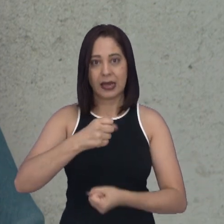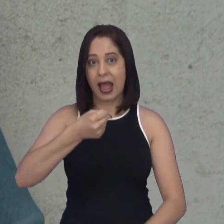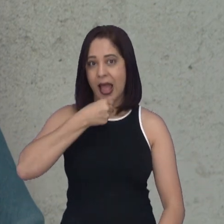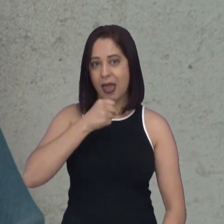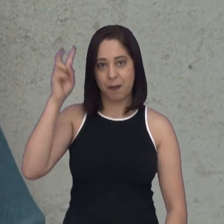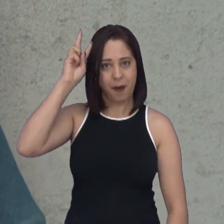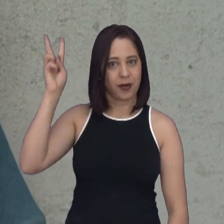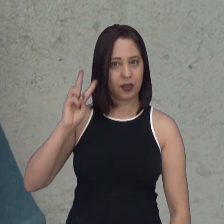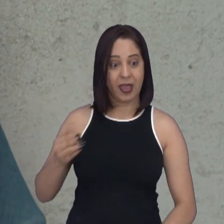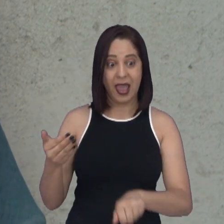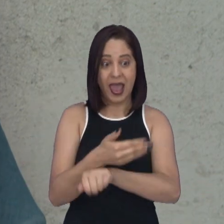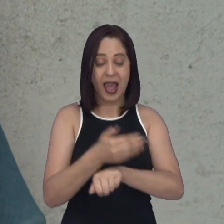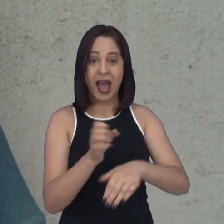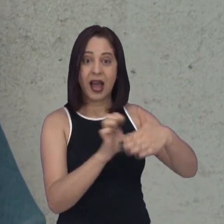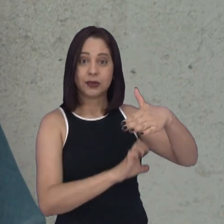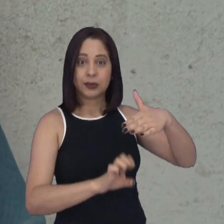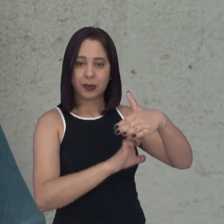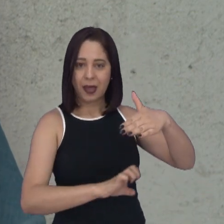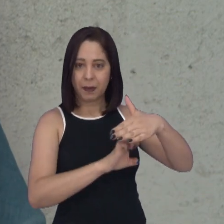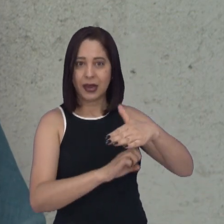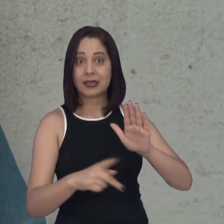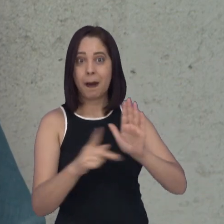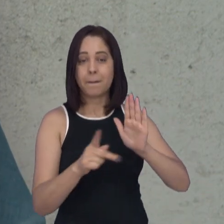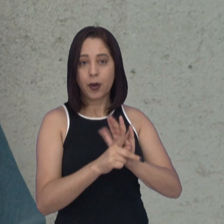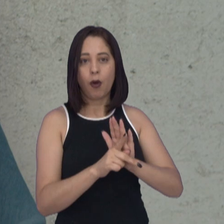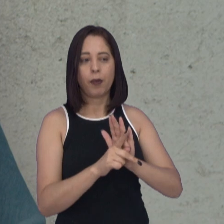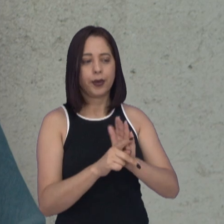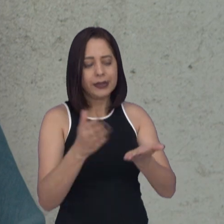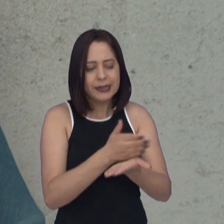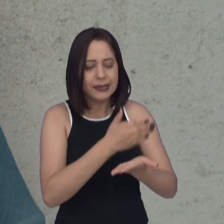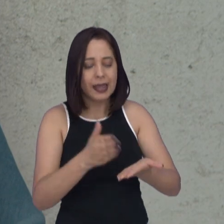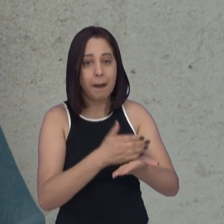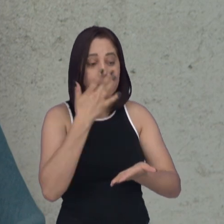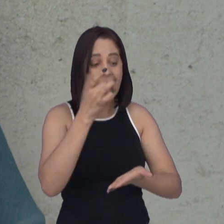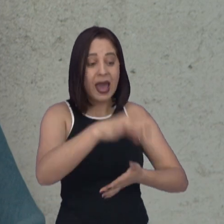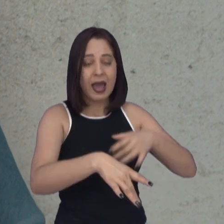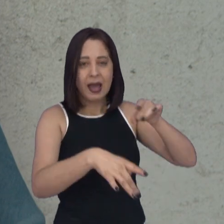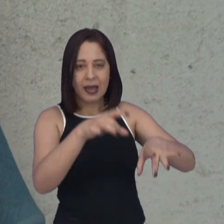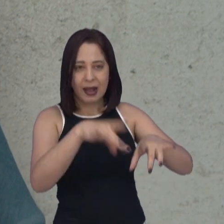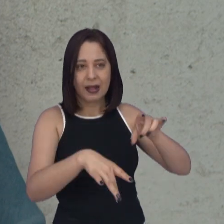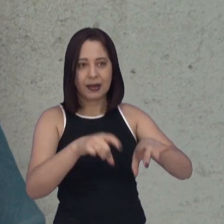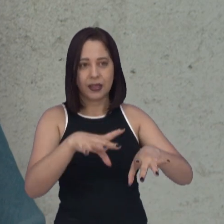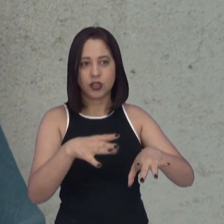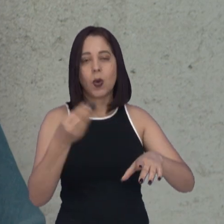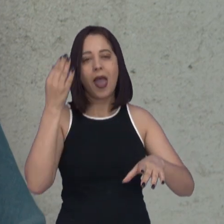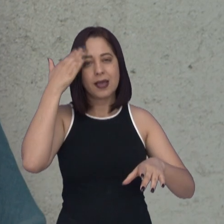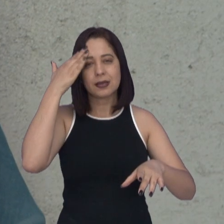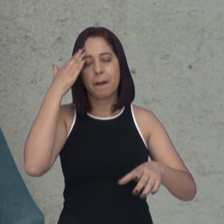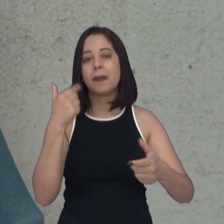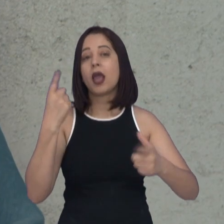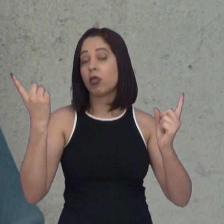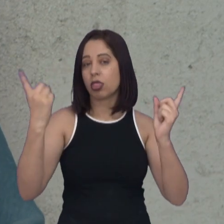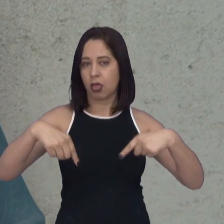foi até uma empresa que presta serviços de gestão de resíduos para saber os desafios que os profissionais enfrentam